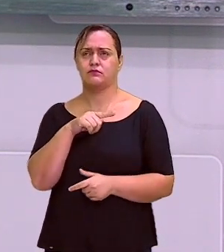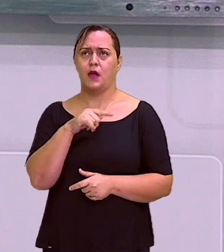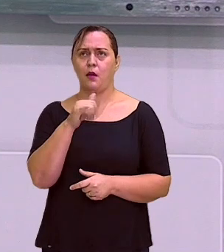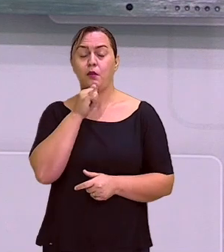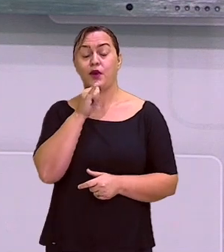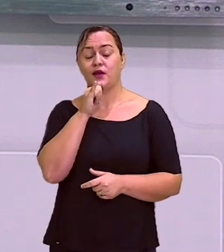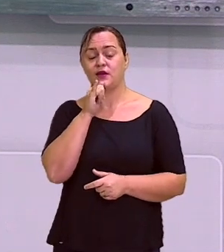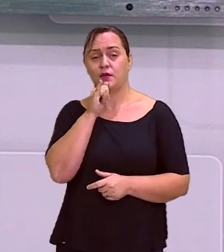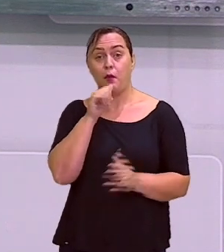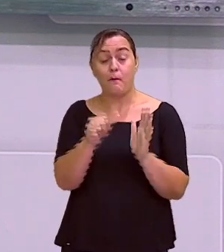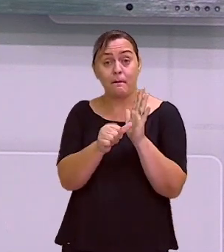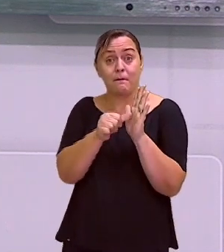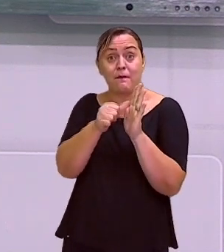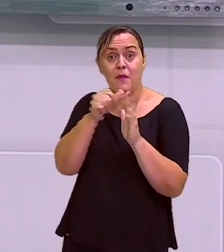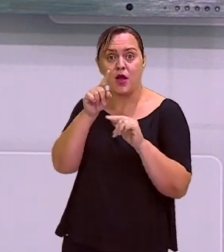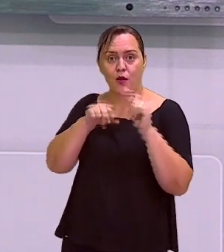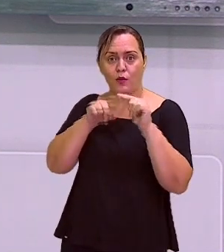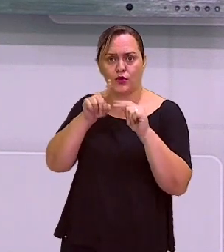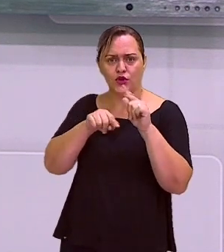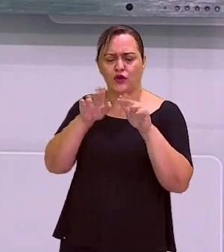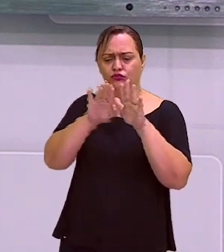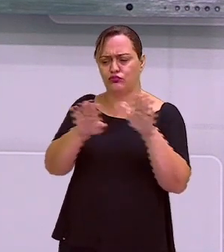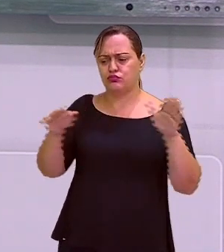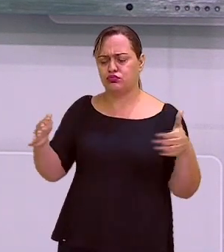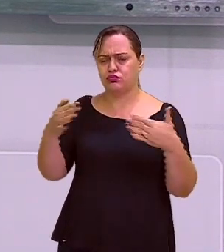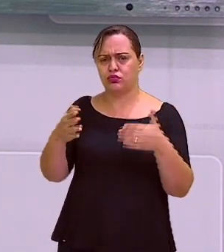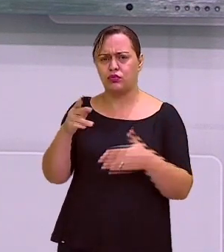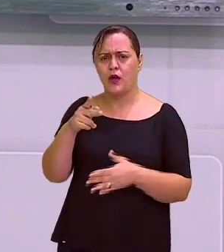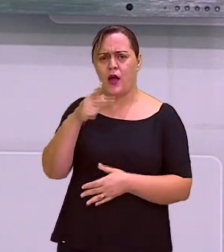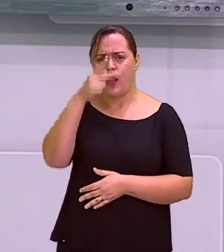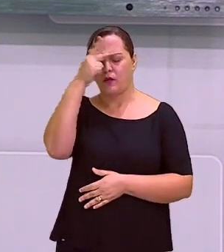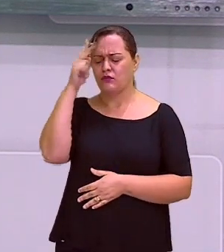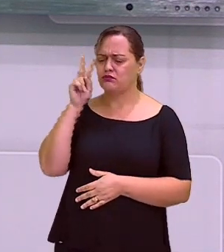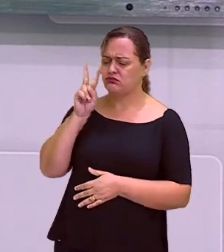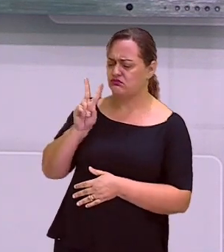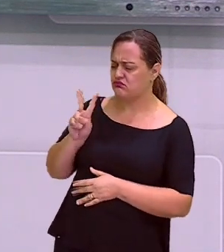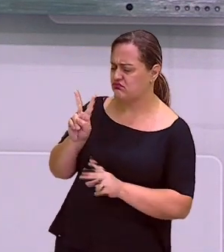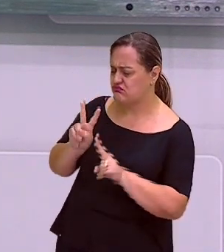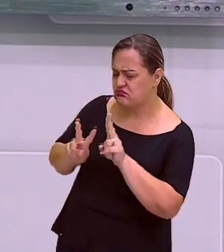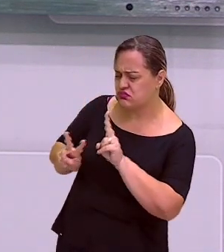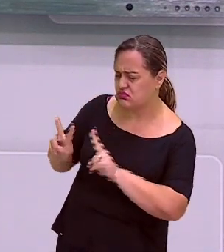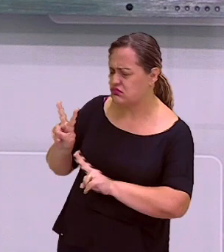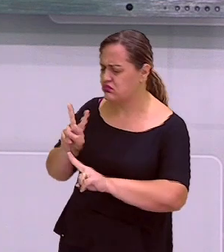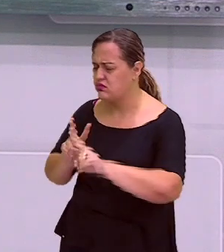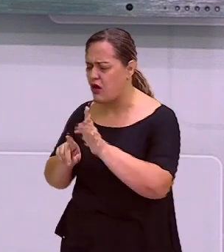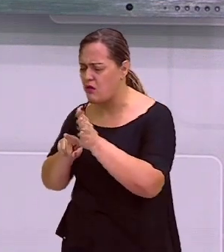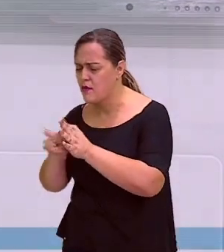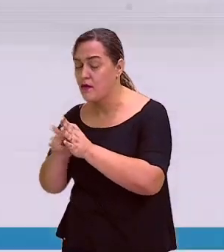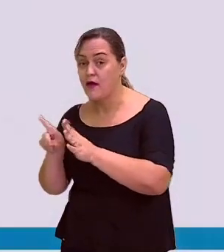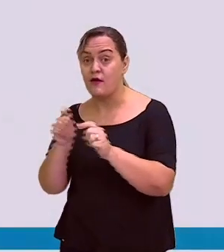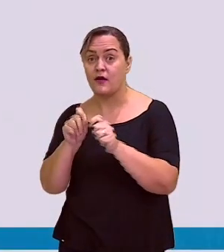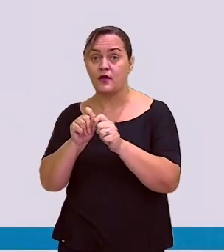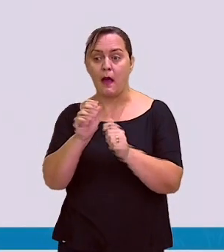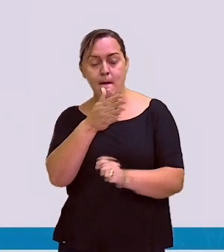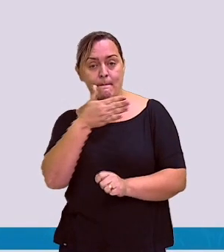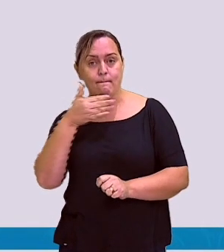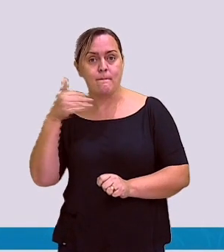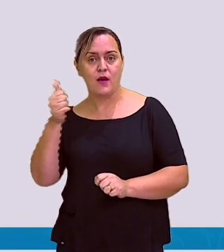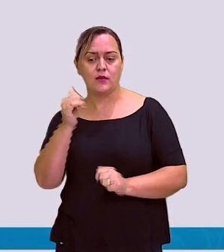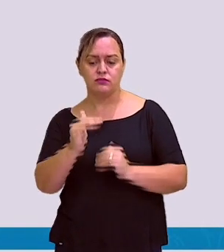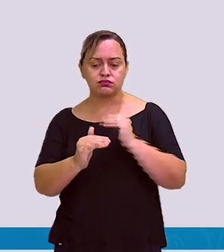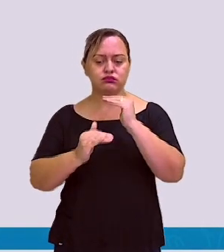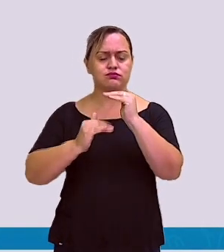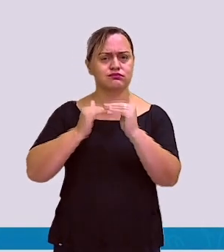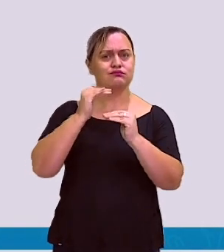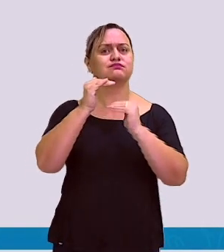a partir deles, criando novos aparelhos cada vez mais avançados. Esse aparelho, que é muito importante